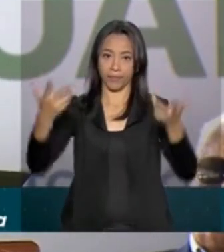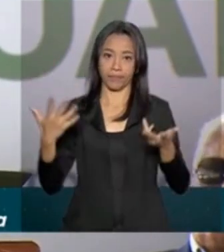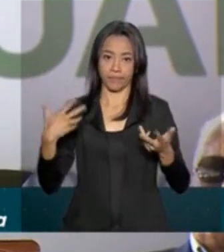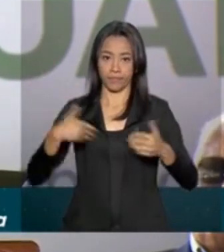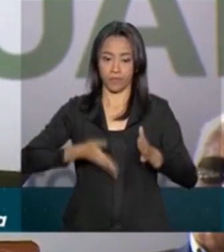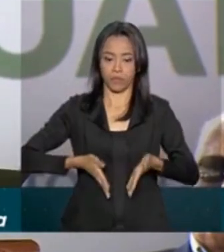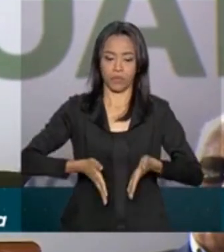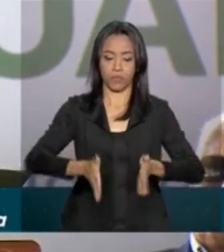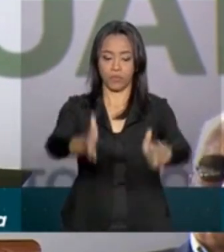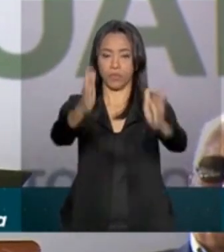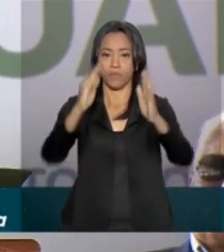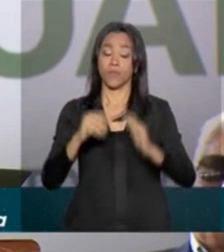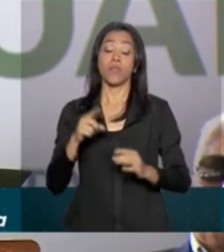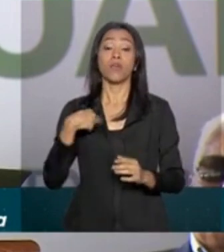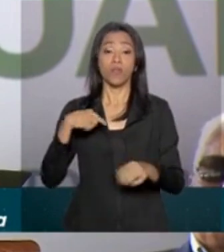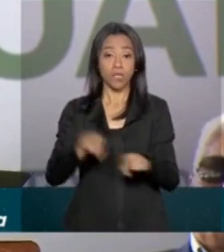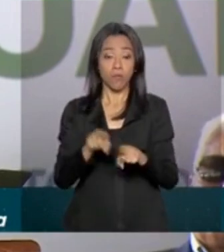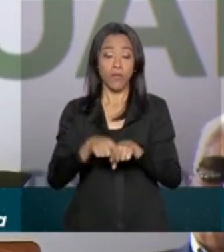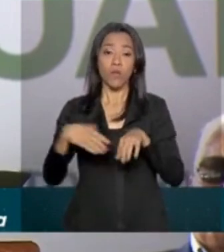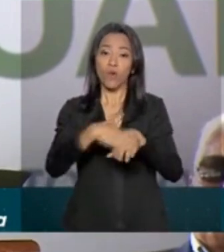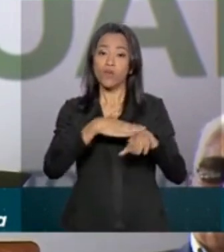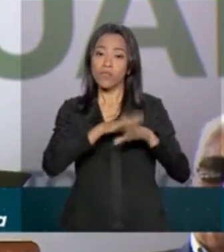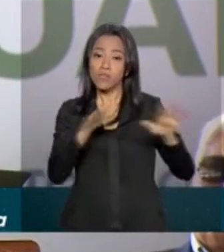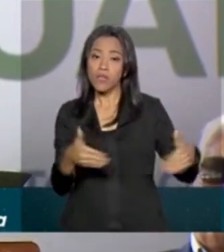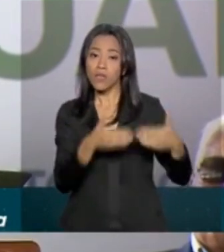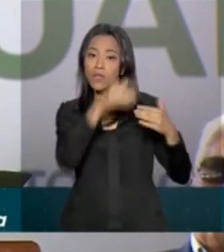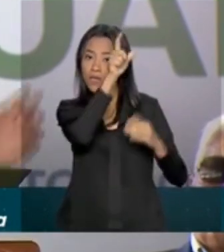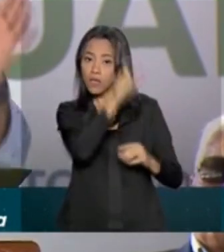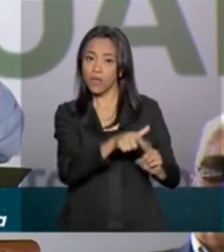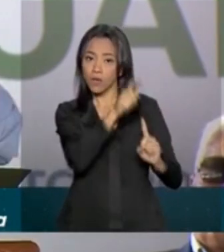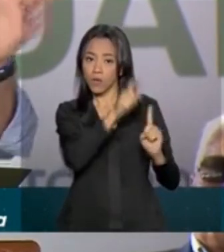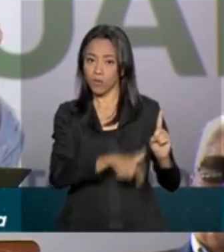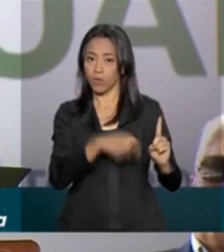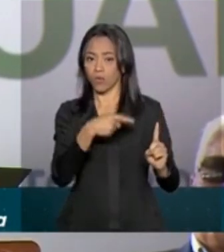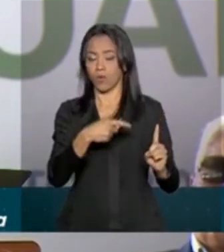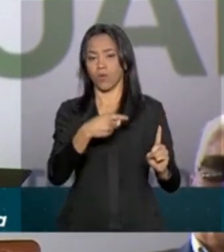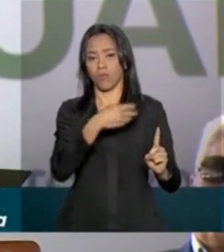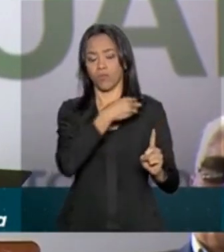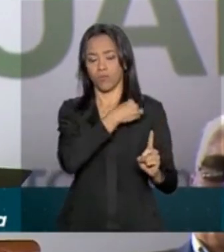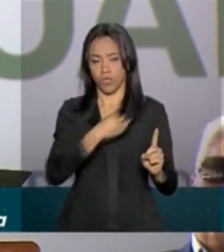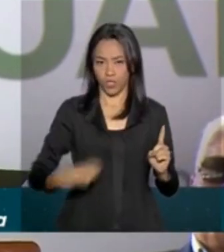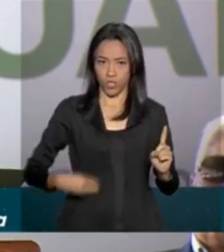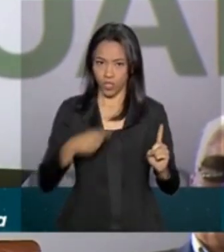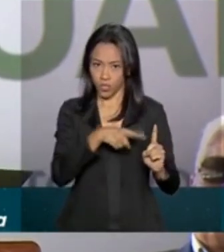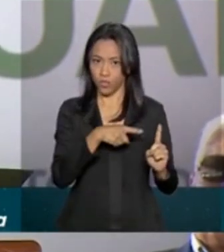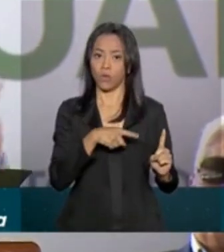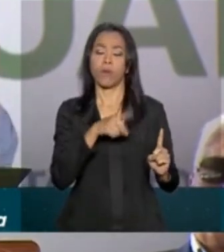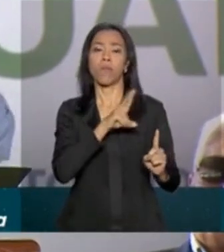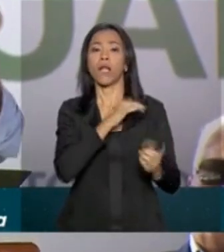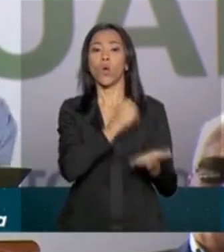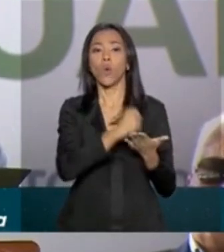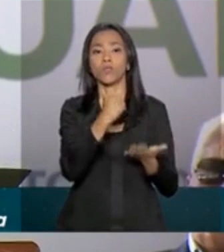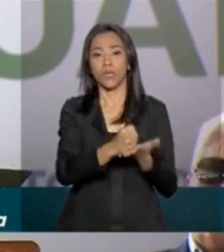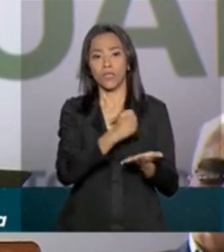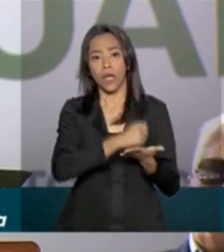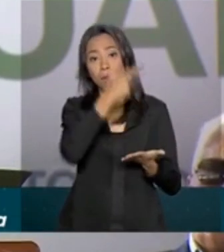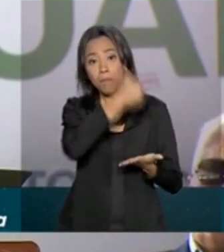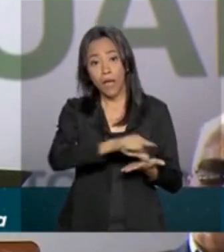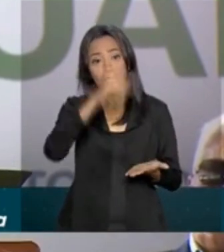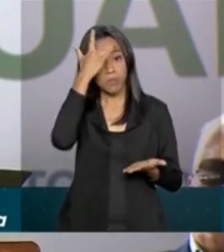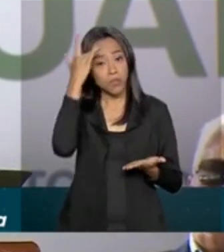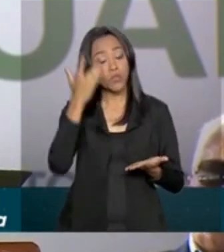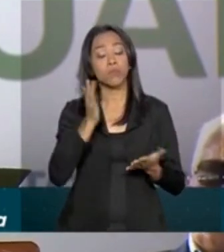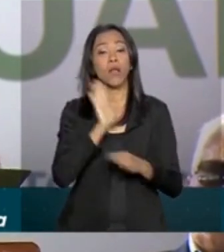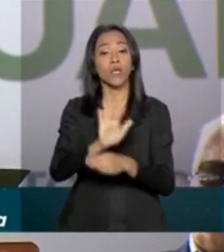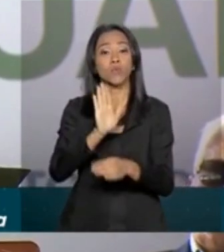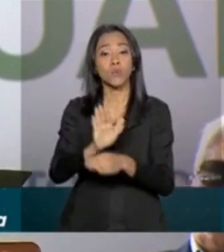de acertar com o Paulo Guedes, nosso ministro da Economia, a contratação de mais 1.000 servidores para essa área, para bem ajudar no trânsito